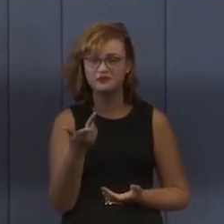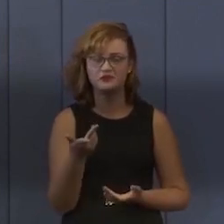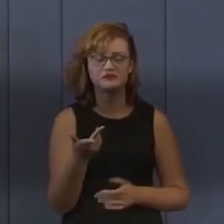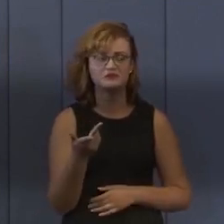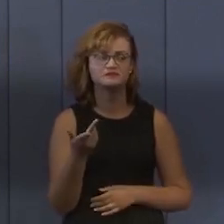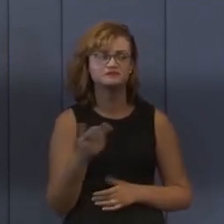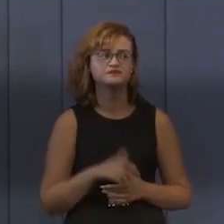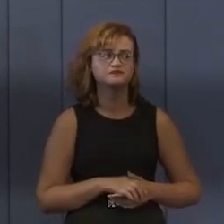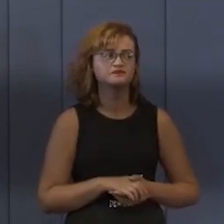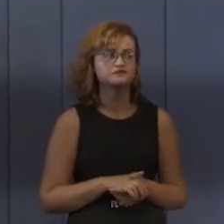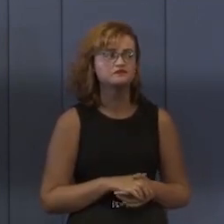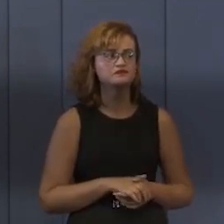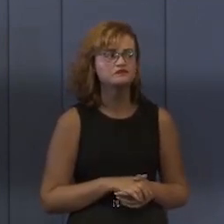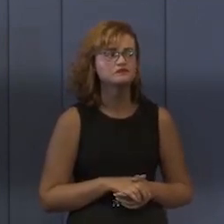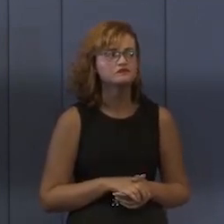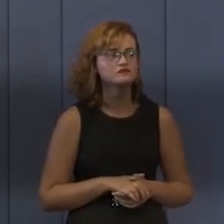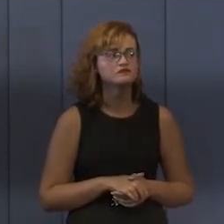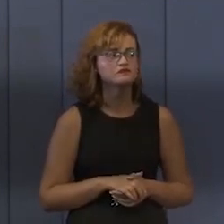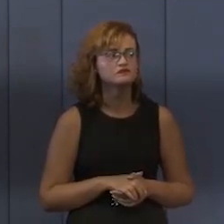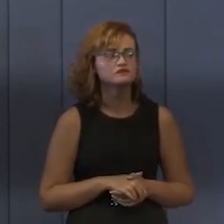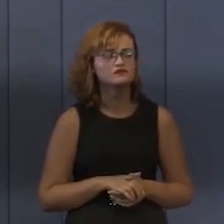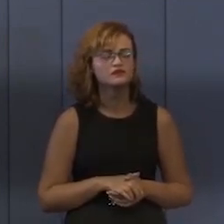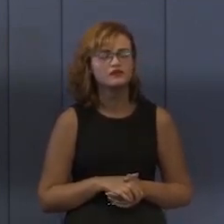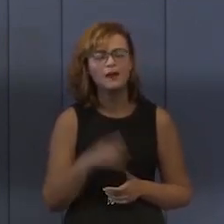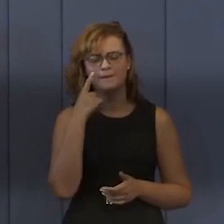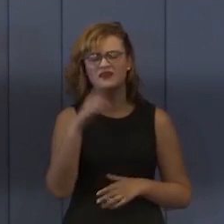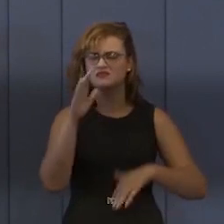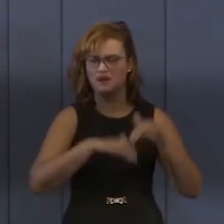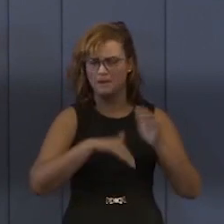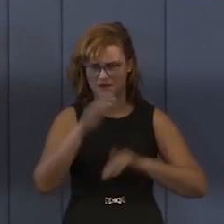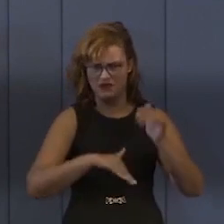obra. Então, é disso que a gente está falando.